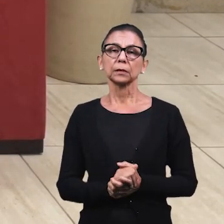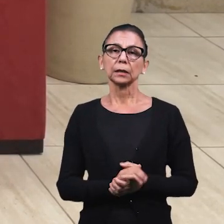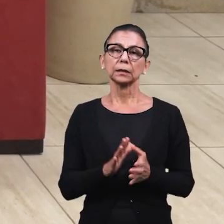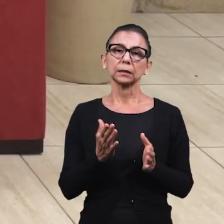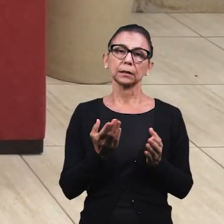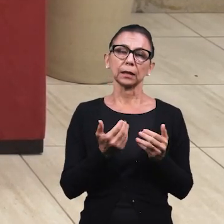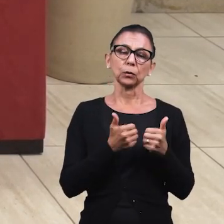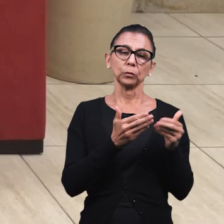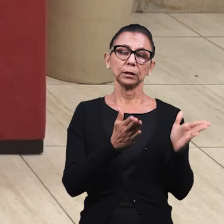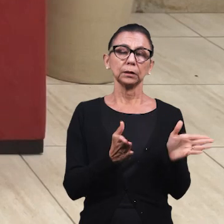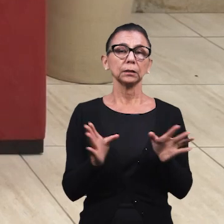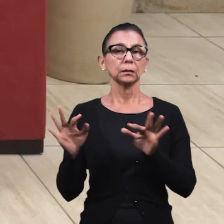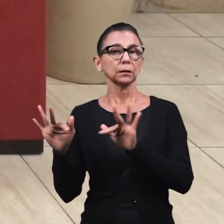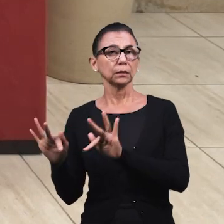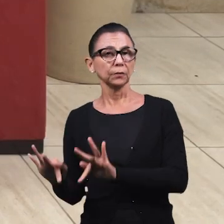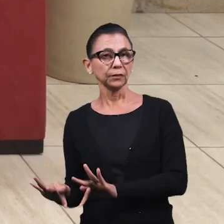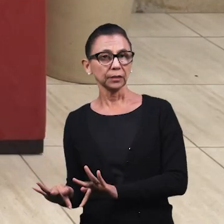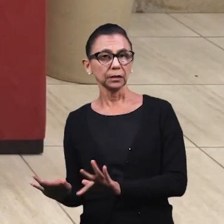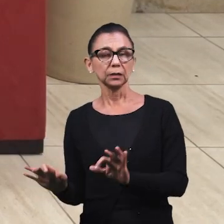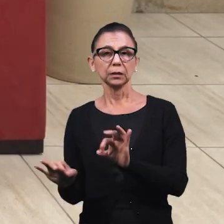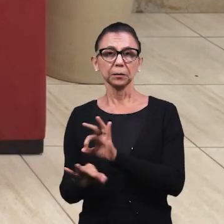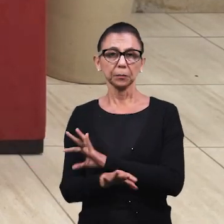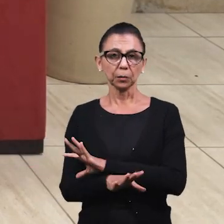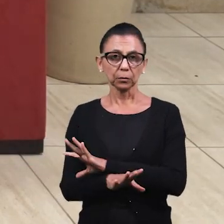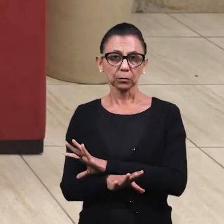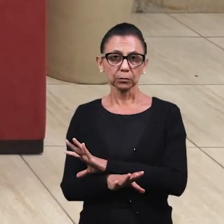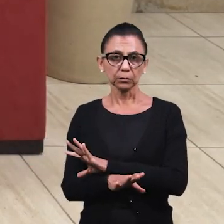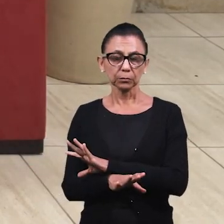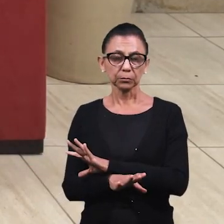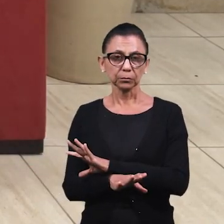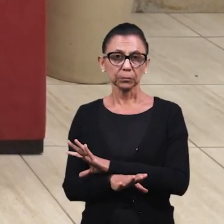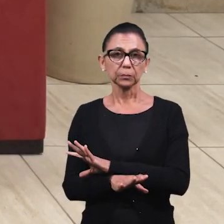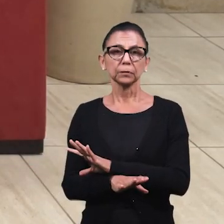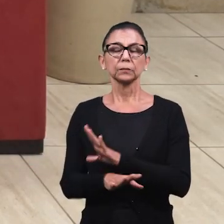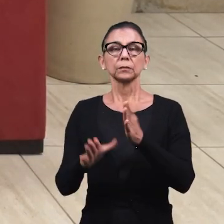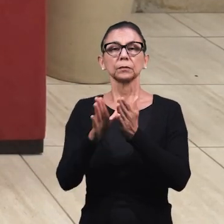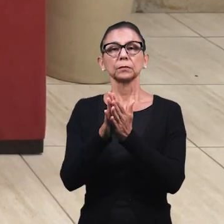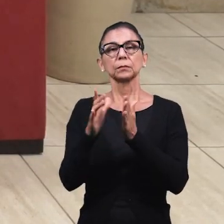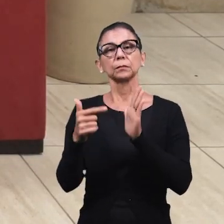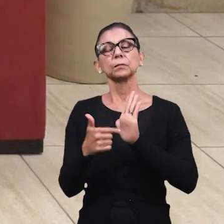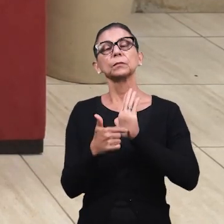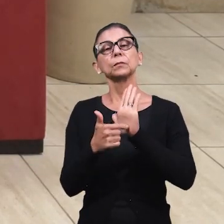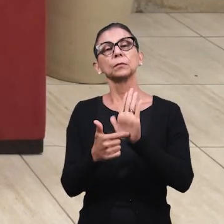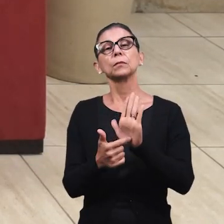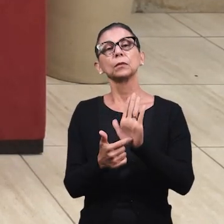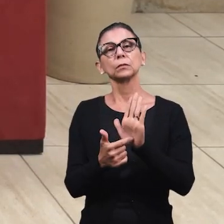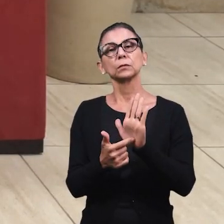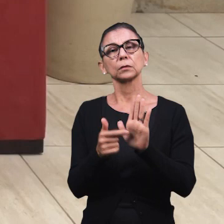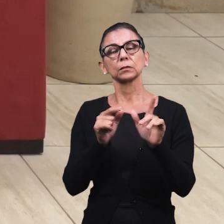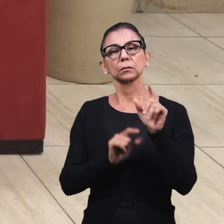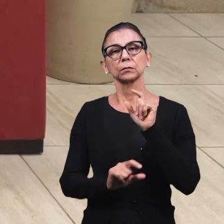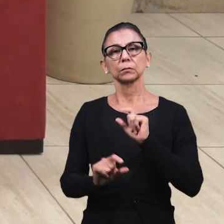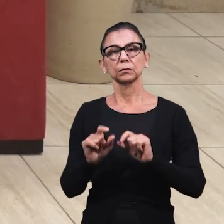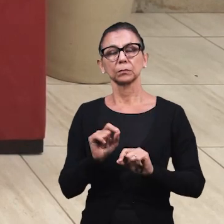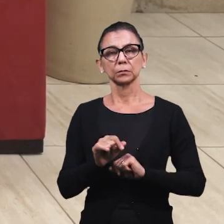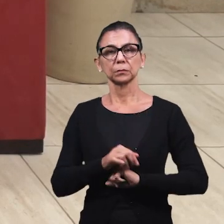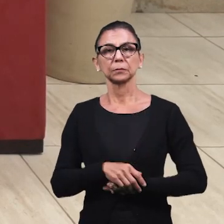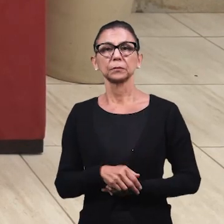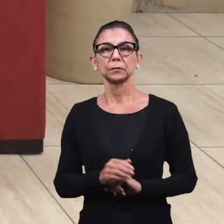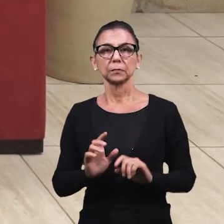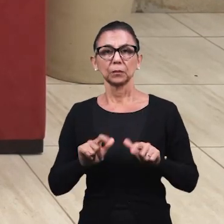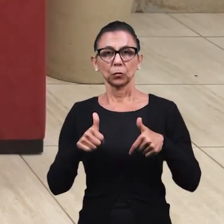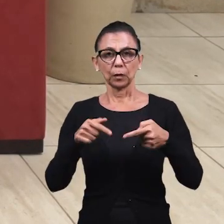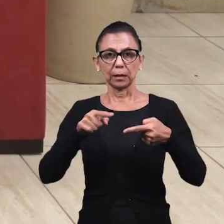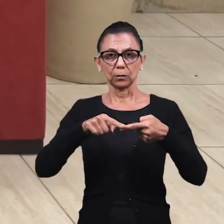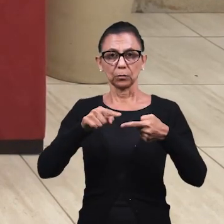início e ele terá um fim. E de acordo com a própria palavra, há o ato e